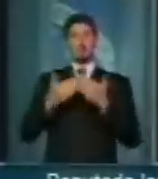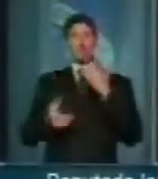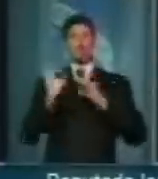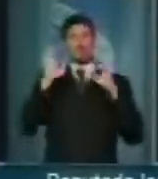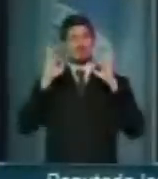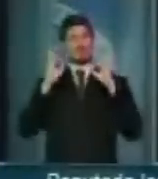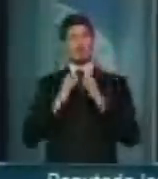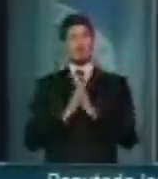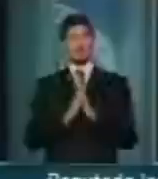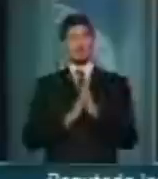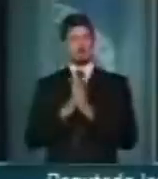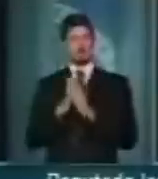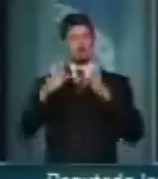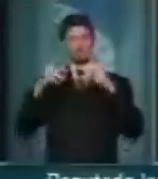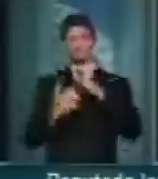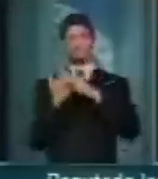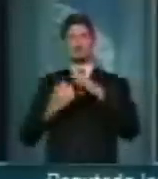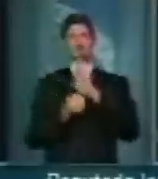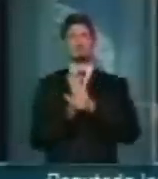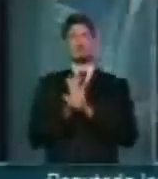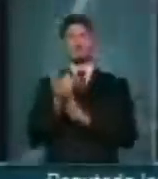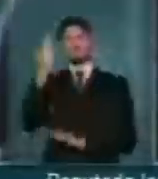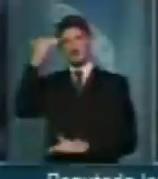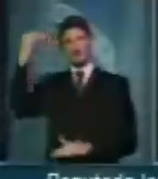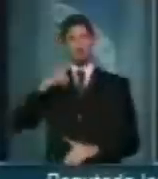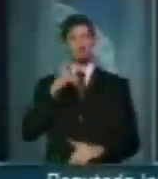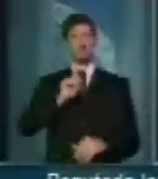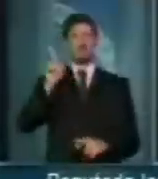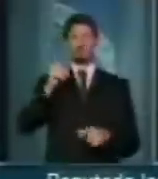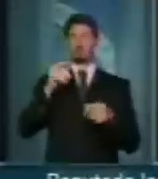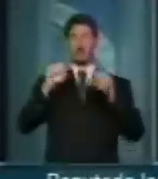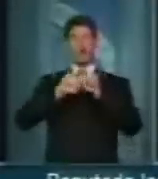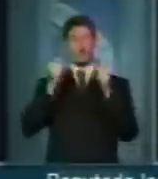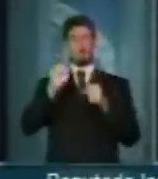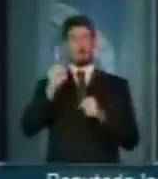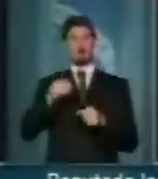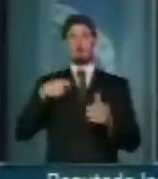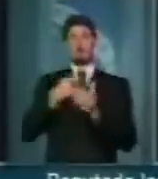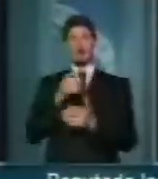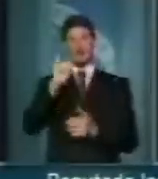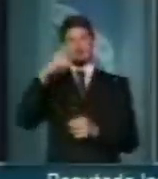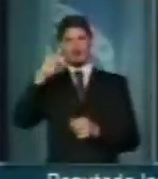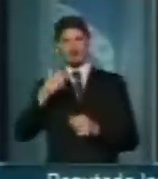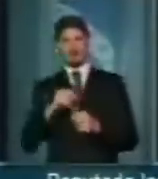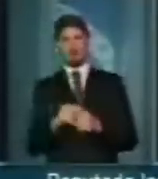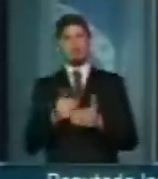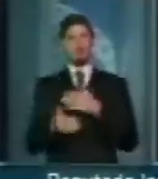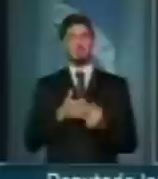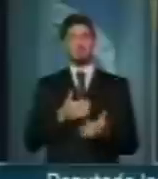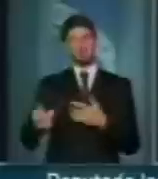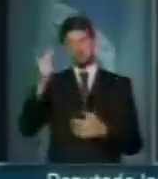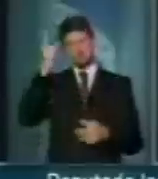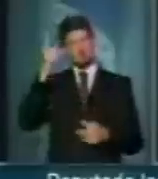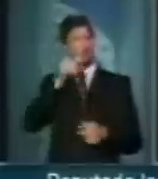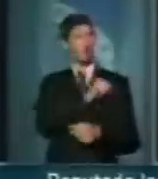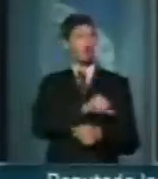a Microservice e outras grandes empresas que lá estão não sairão de Manaus para pagar IPI, seja em São Paulo, no Rio de Janeiro